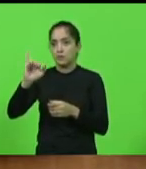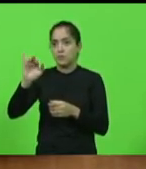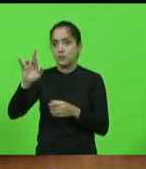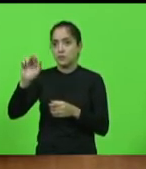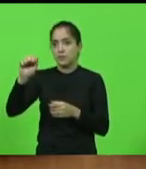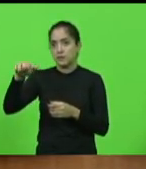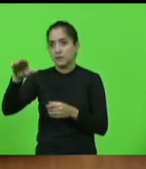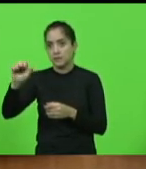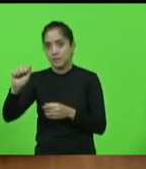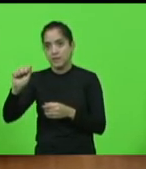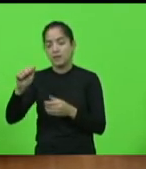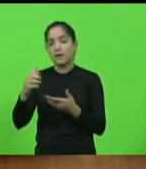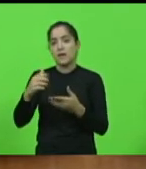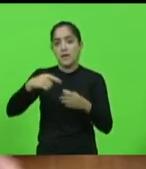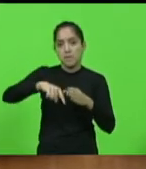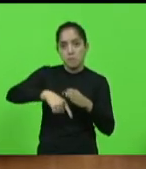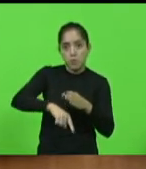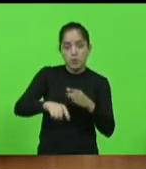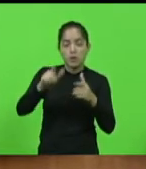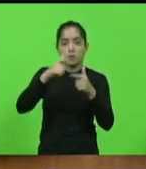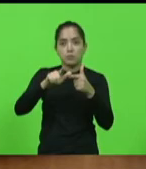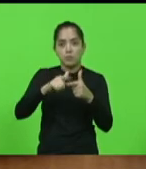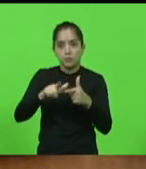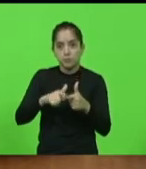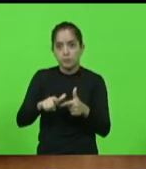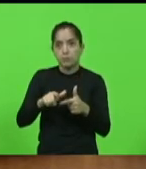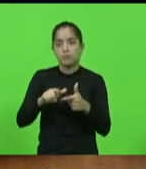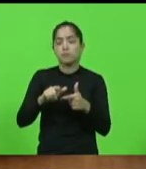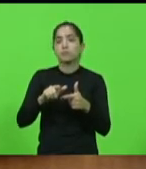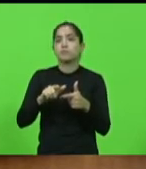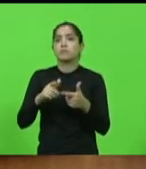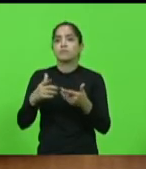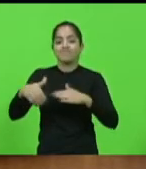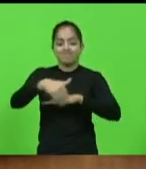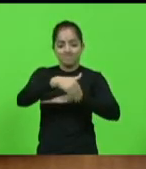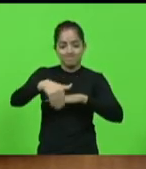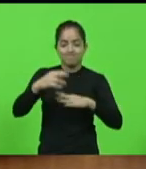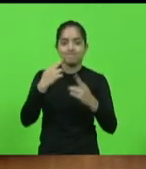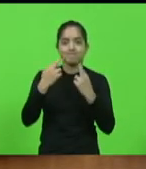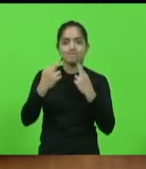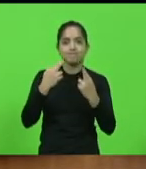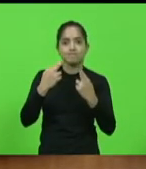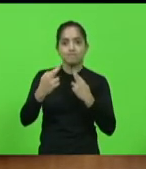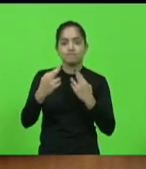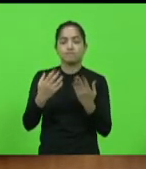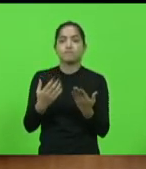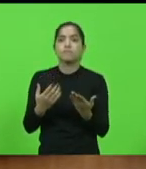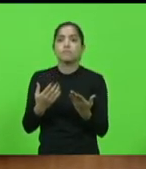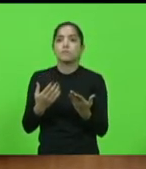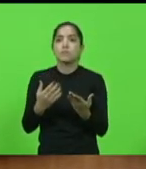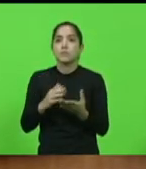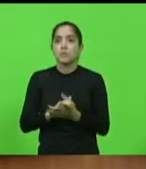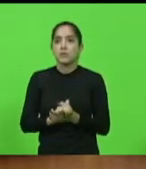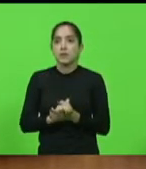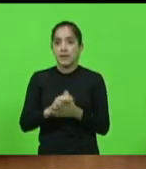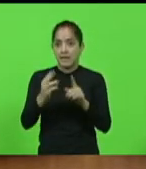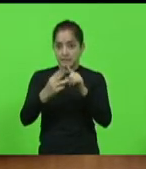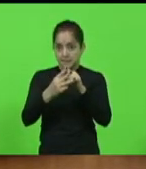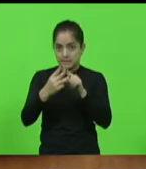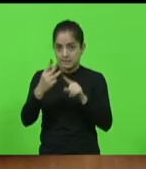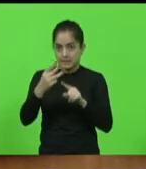vida, é um negócio, é buraco em cima de buraco. 470, nunca ficou nesse ponto. E entre as 10 rodovias, as